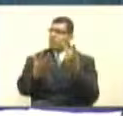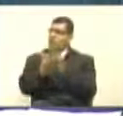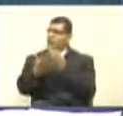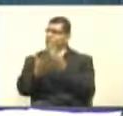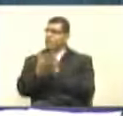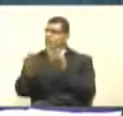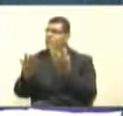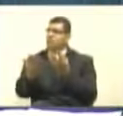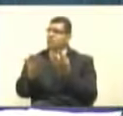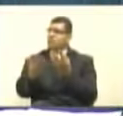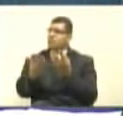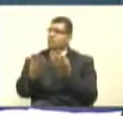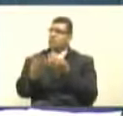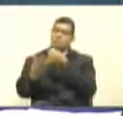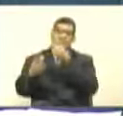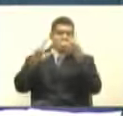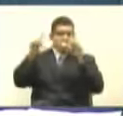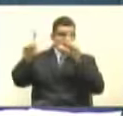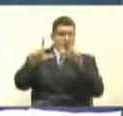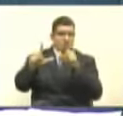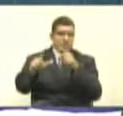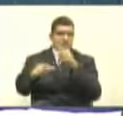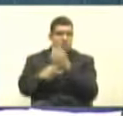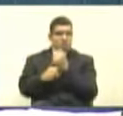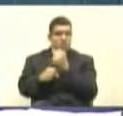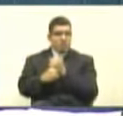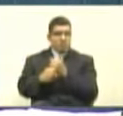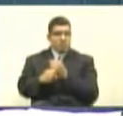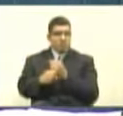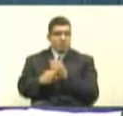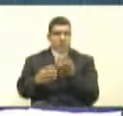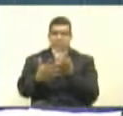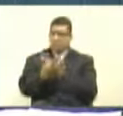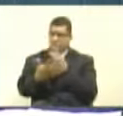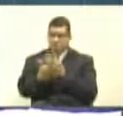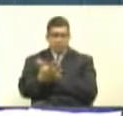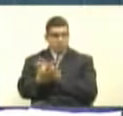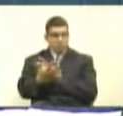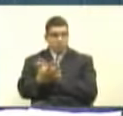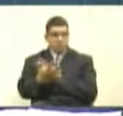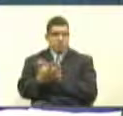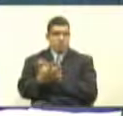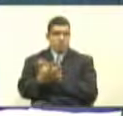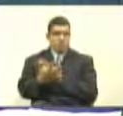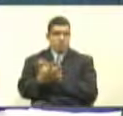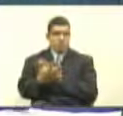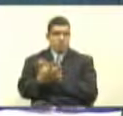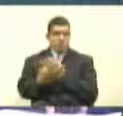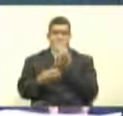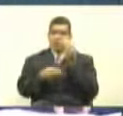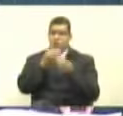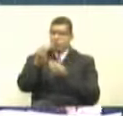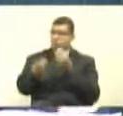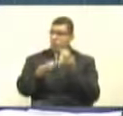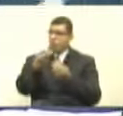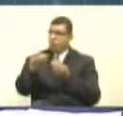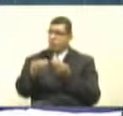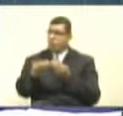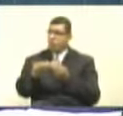alvo, vai para a imprensa esculhambar o tribunal. Errou o alvo, deputado Sidney. Como que o